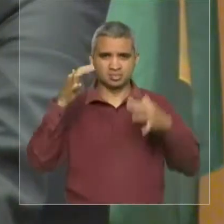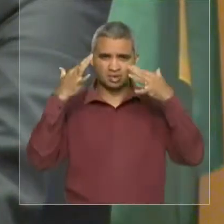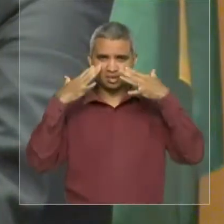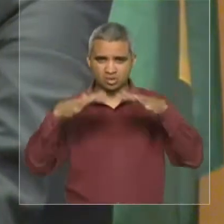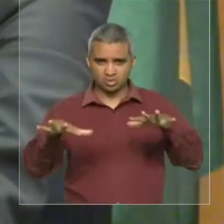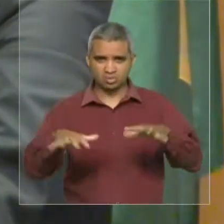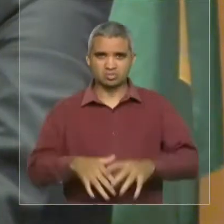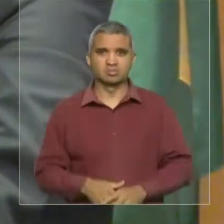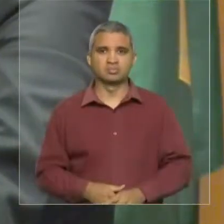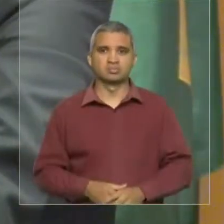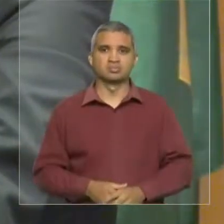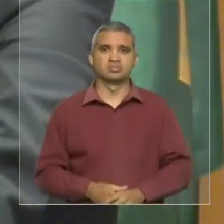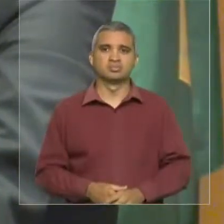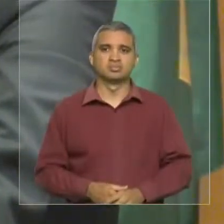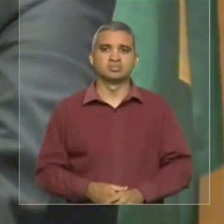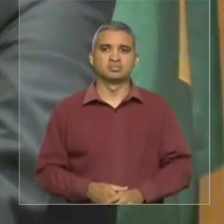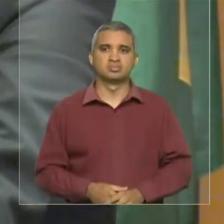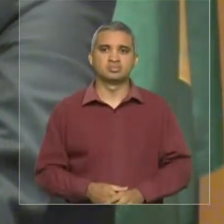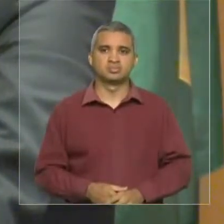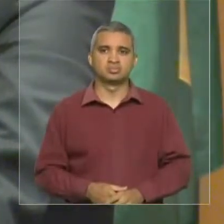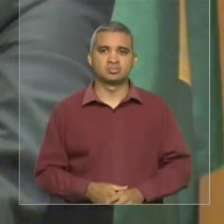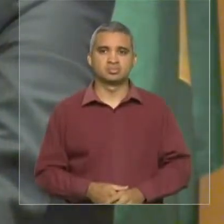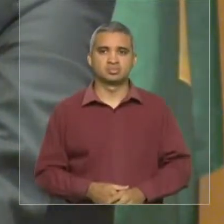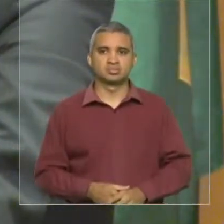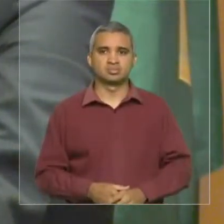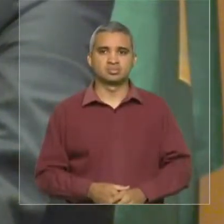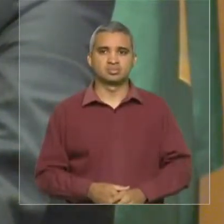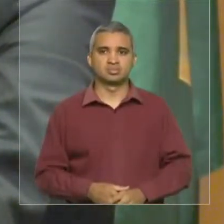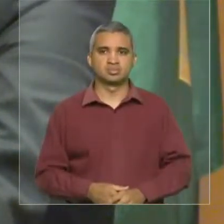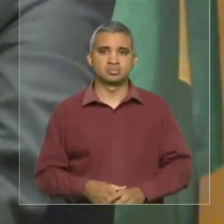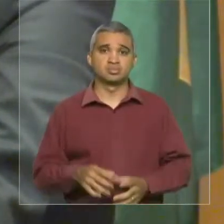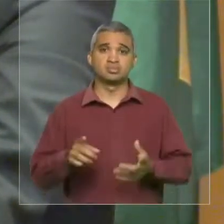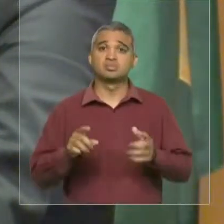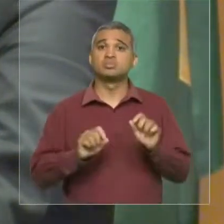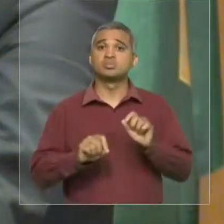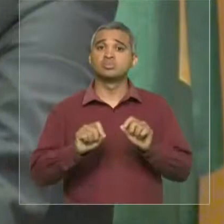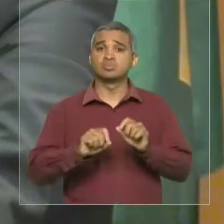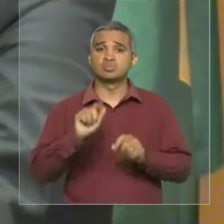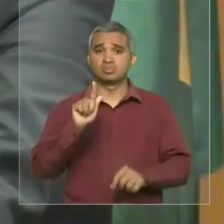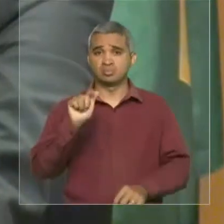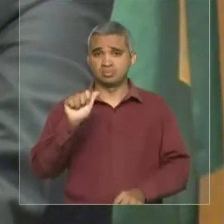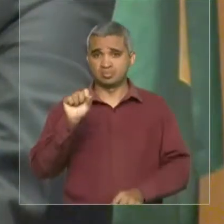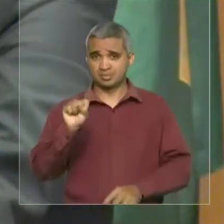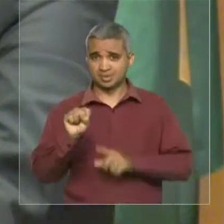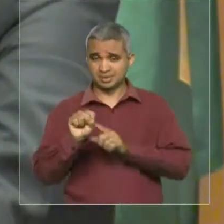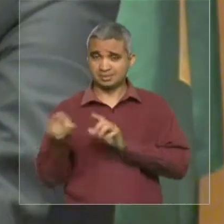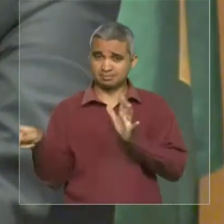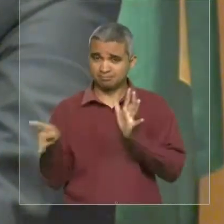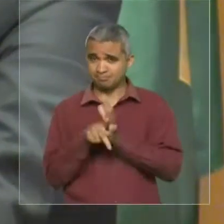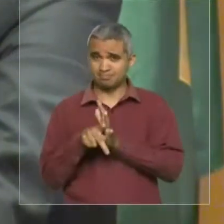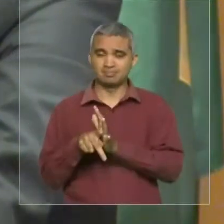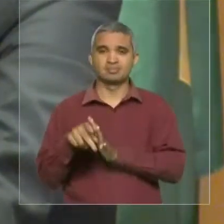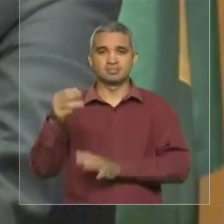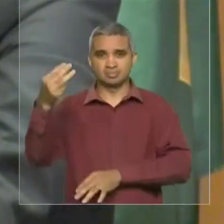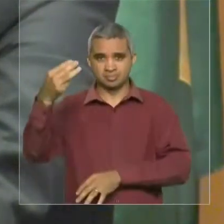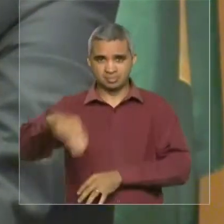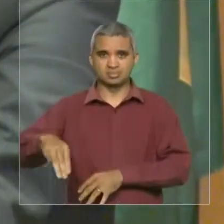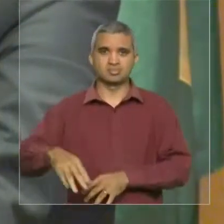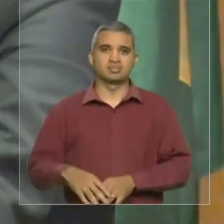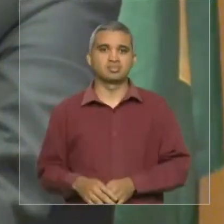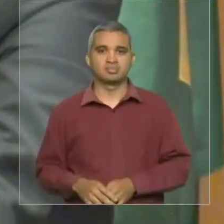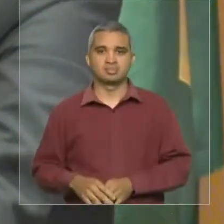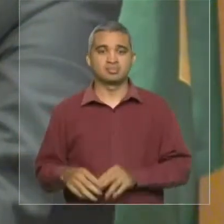para que este gás, este recurso, que é do povo do Maranhão, que é